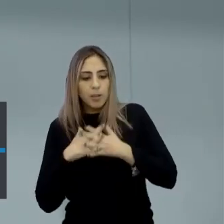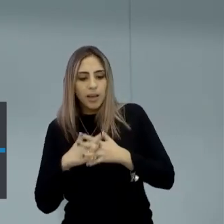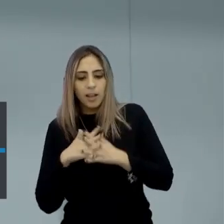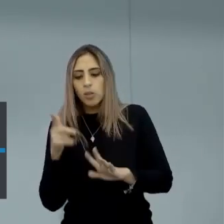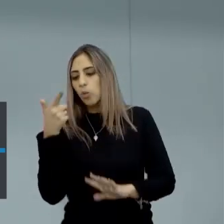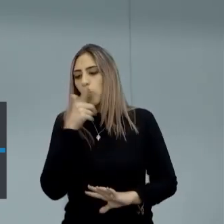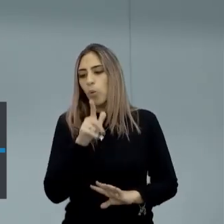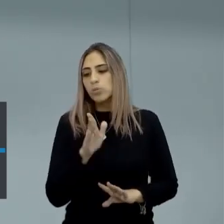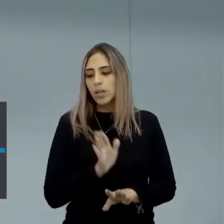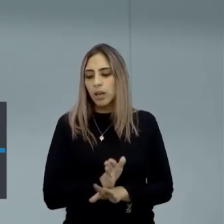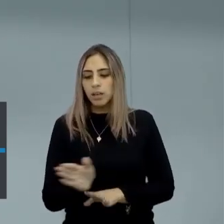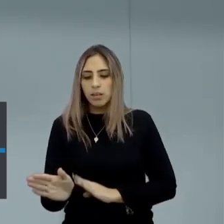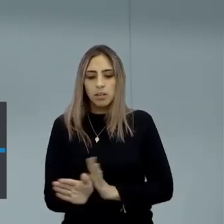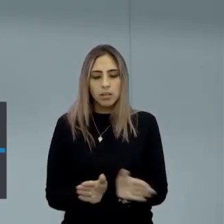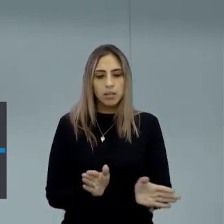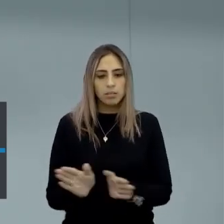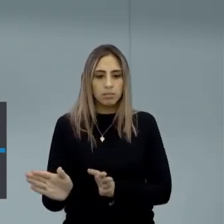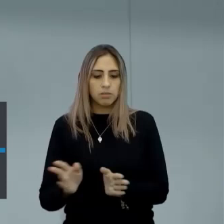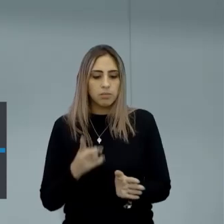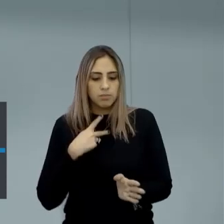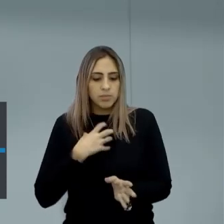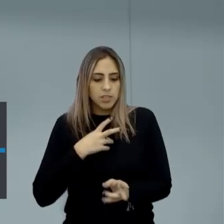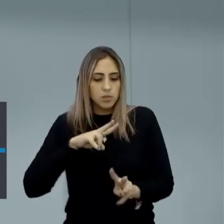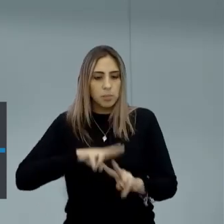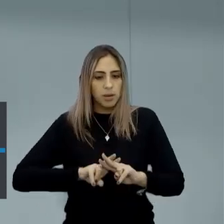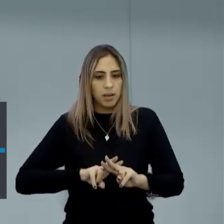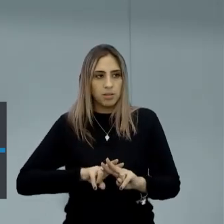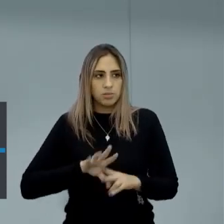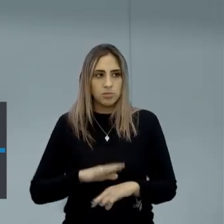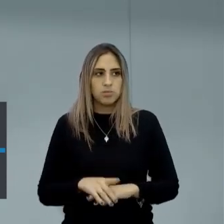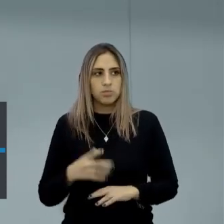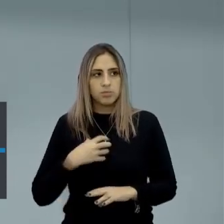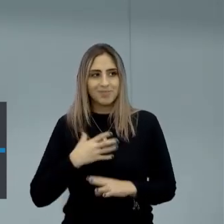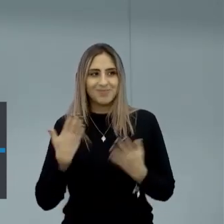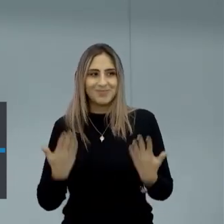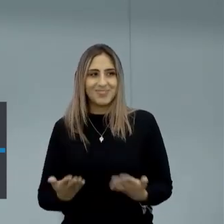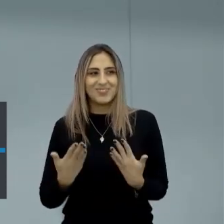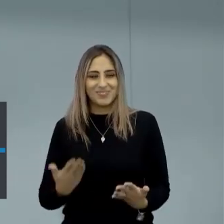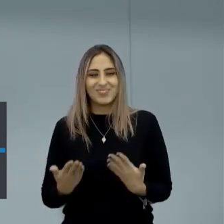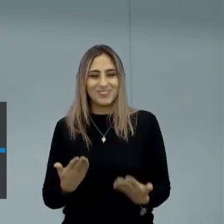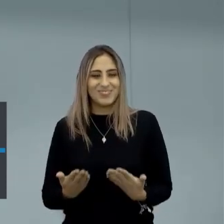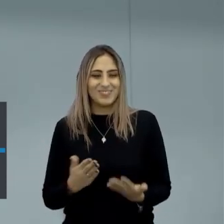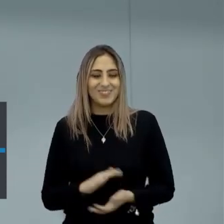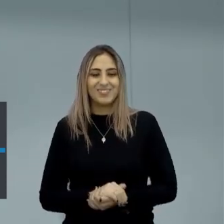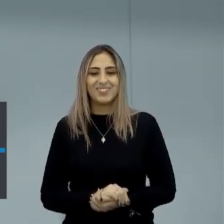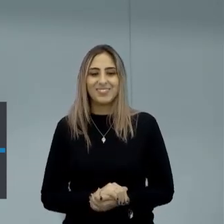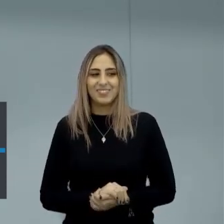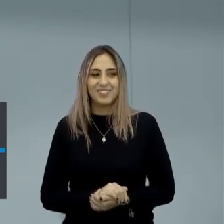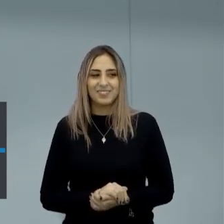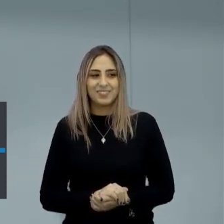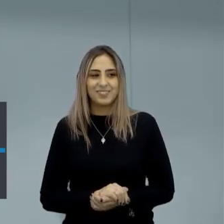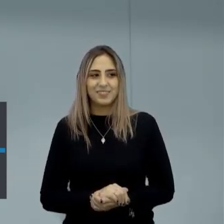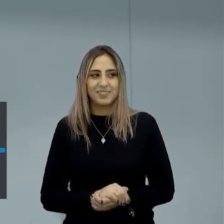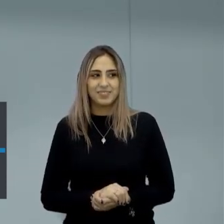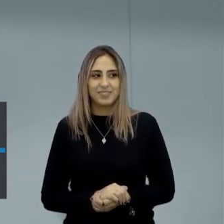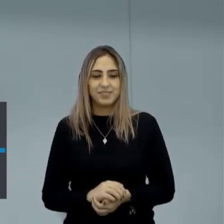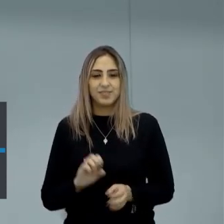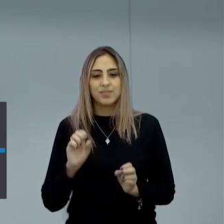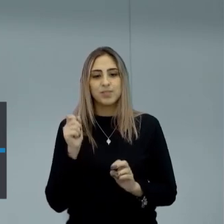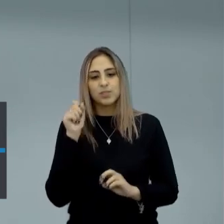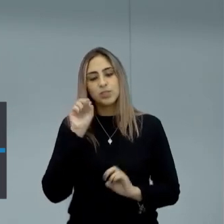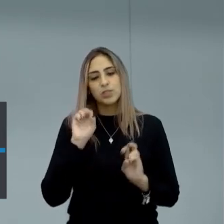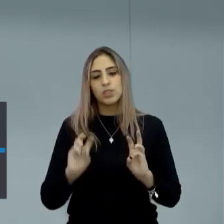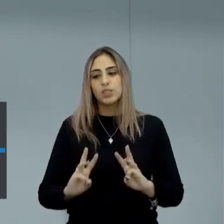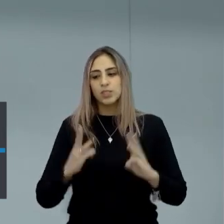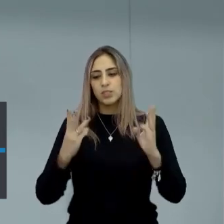né, e ele traz isso de uma forma, tenta ser mais leve, nós sabemos que o stand-up